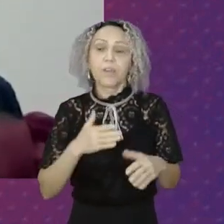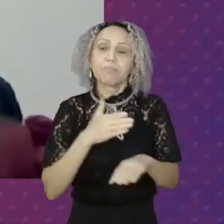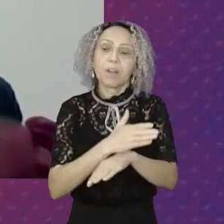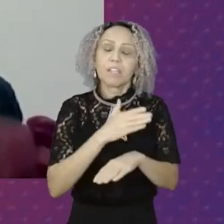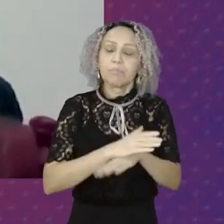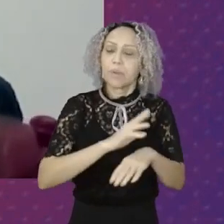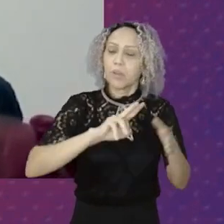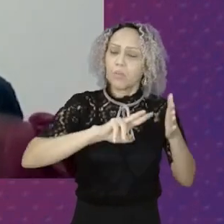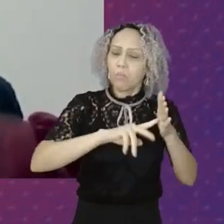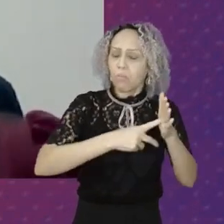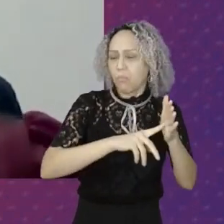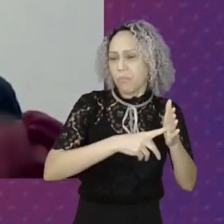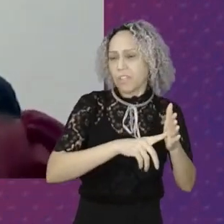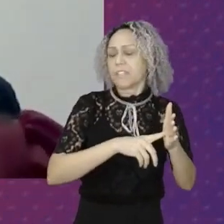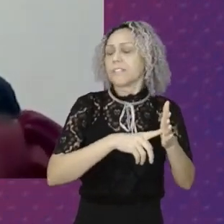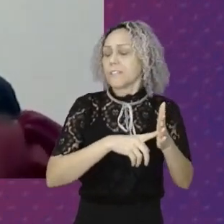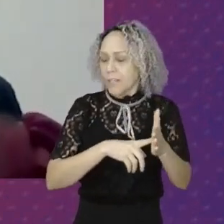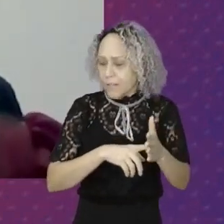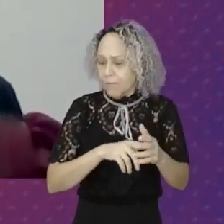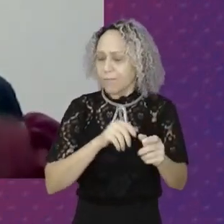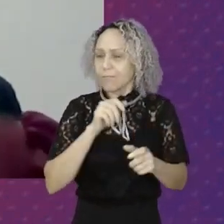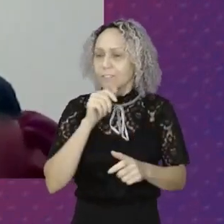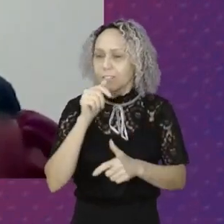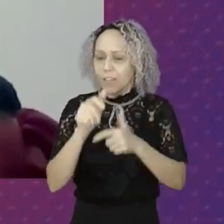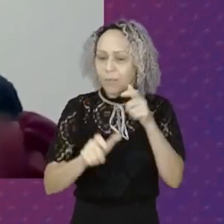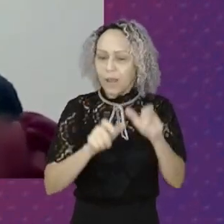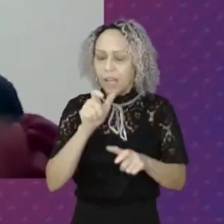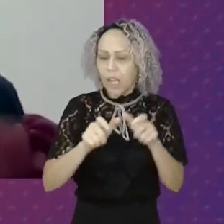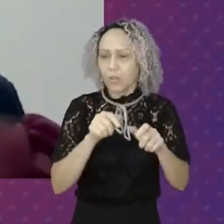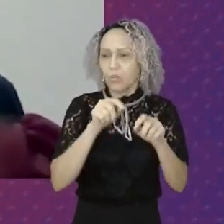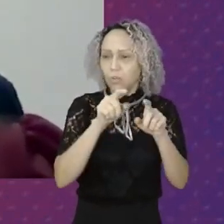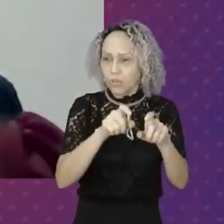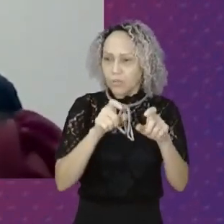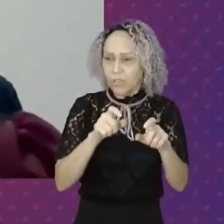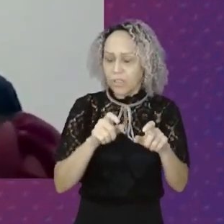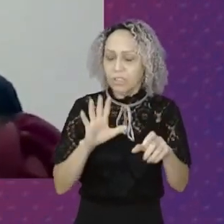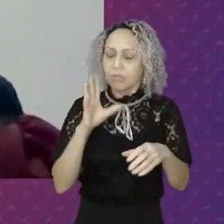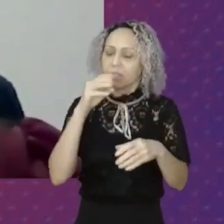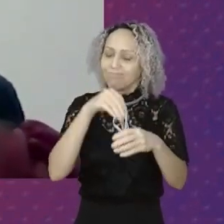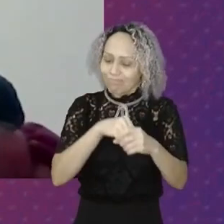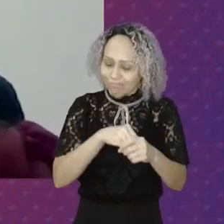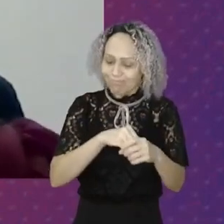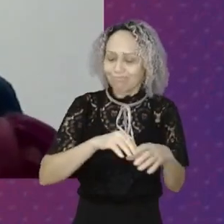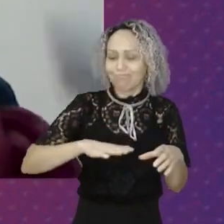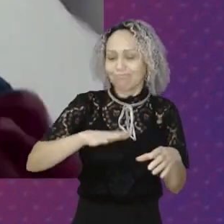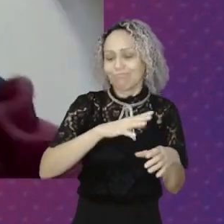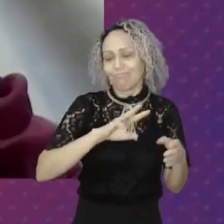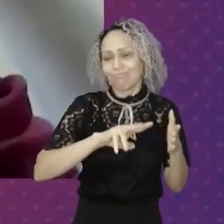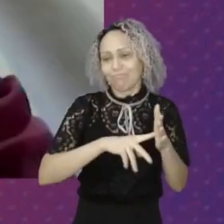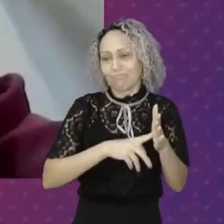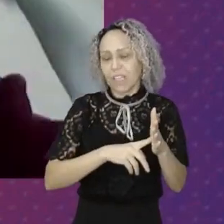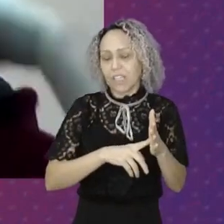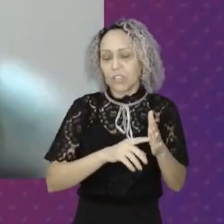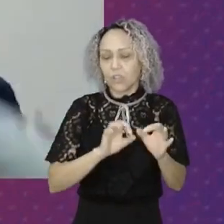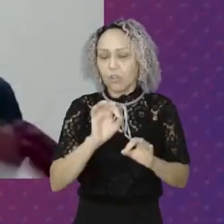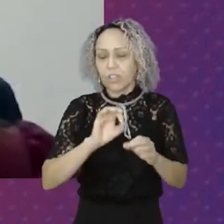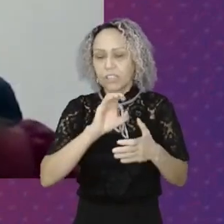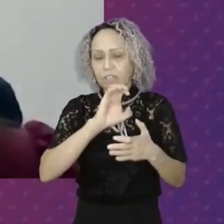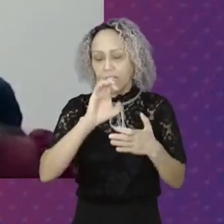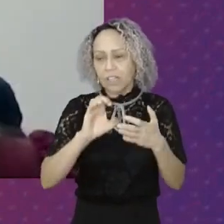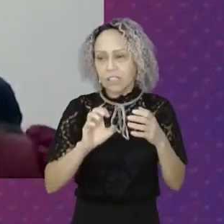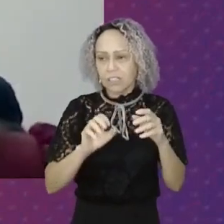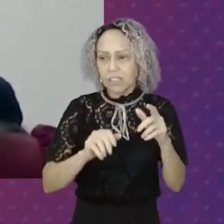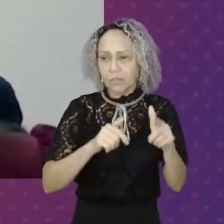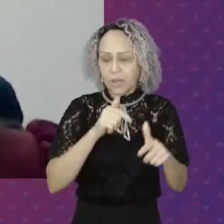rurais, então minha militância política sempre se deu nesse espaço de organização da classe trabalhadora. E